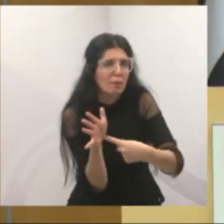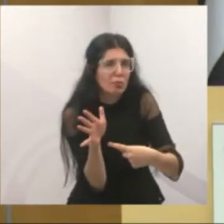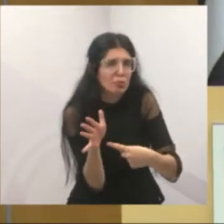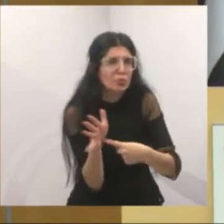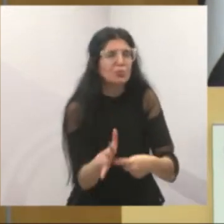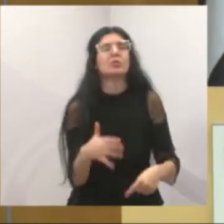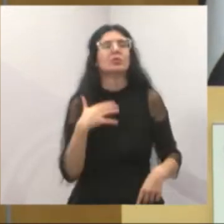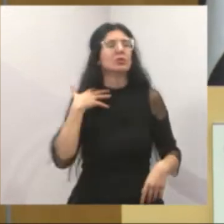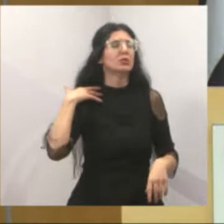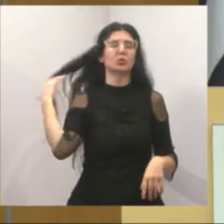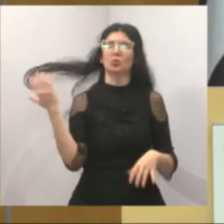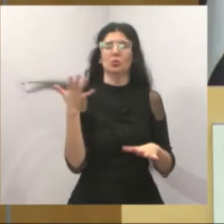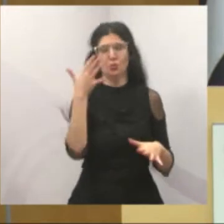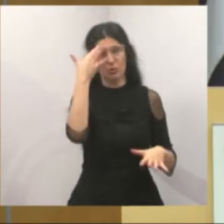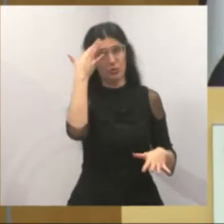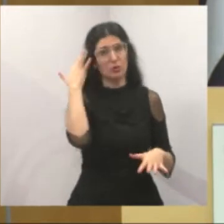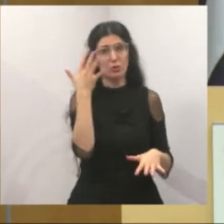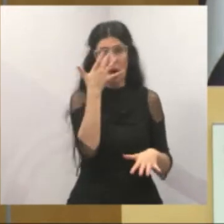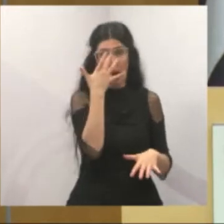foi